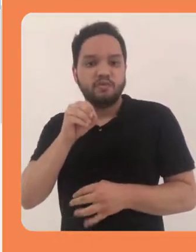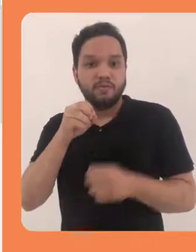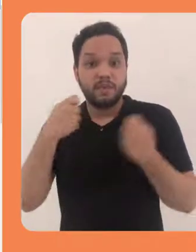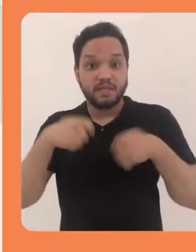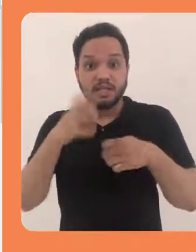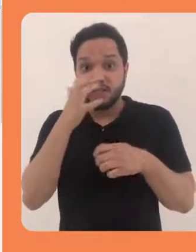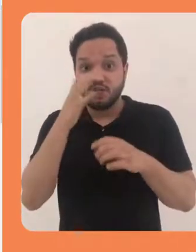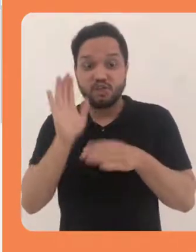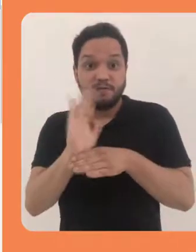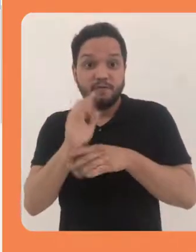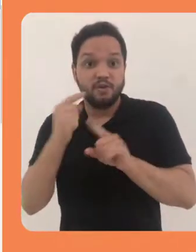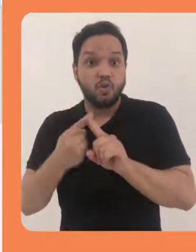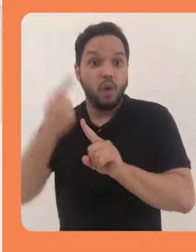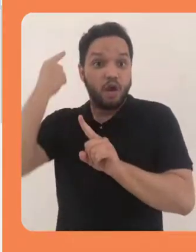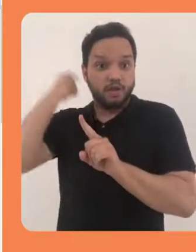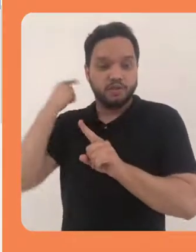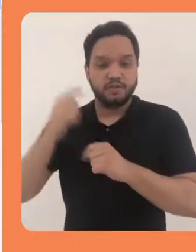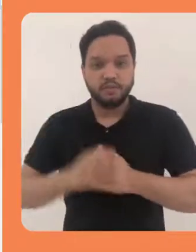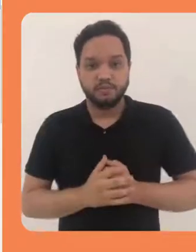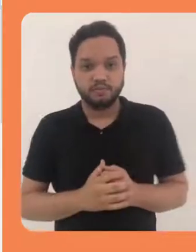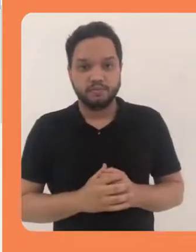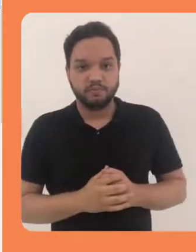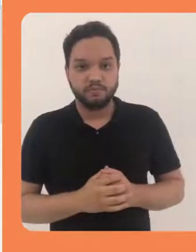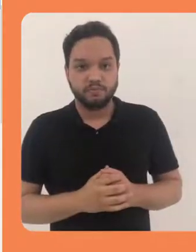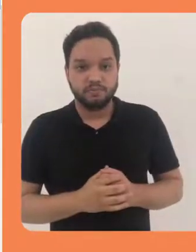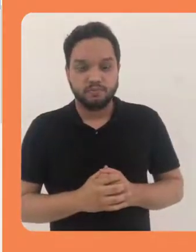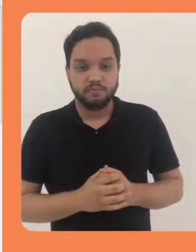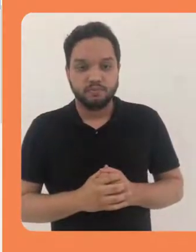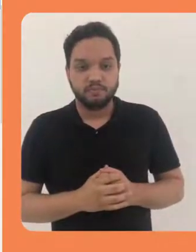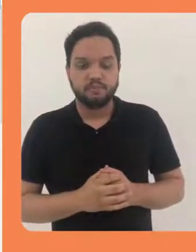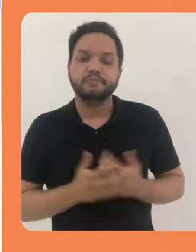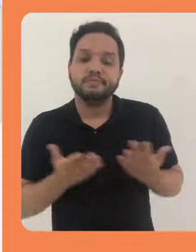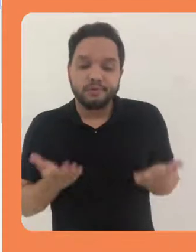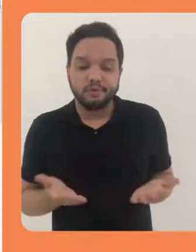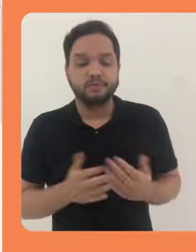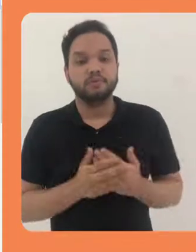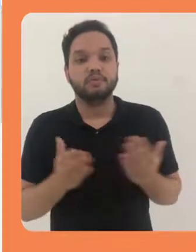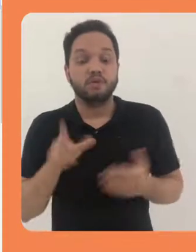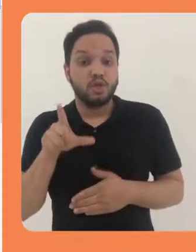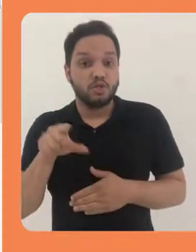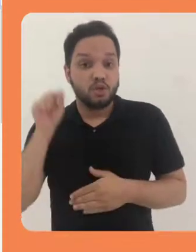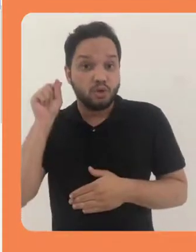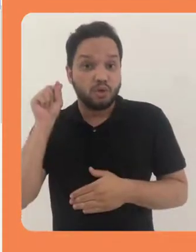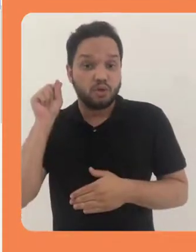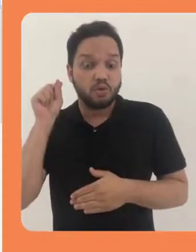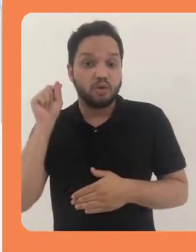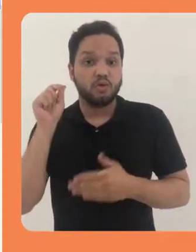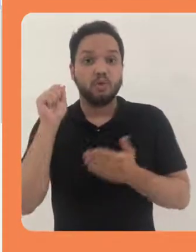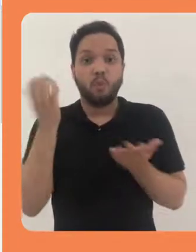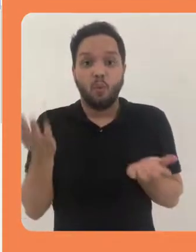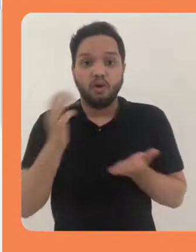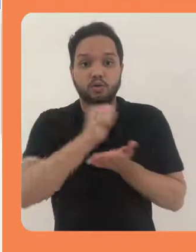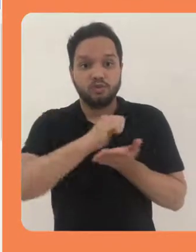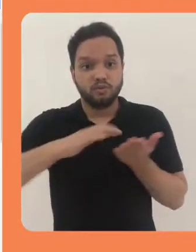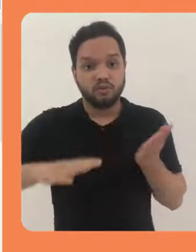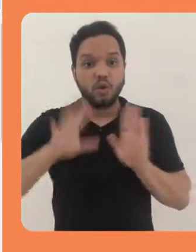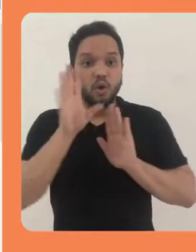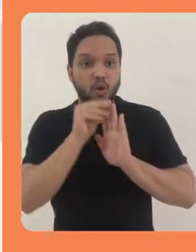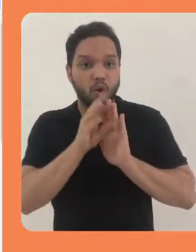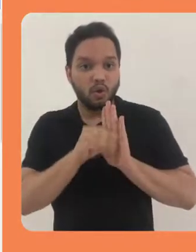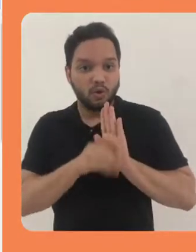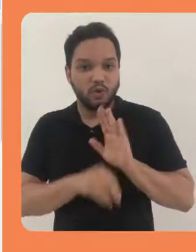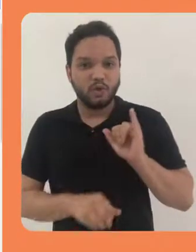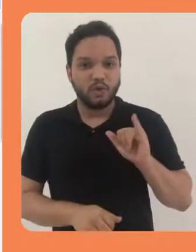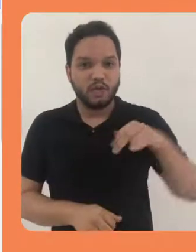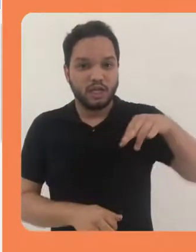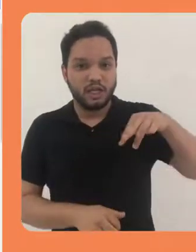h5p se você não sabe como incluir um vídeo interativo do h5p deu uma olhada nos vídeos